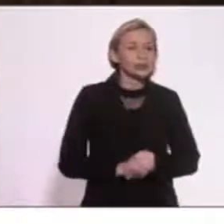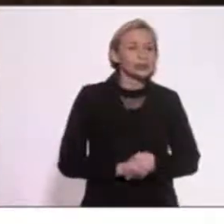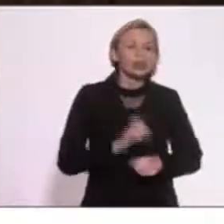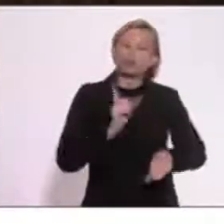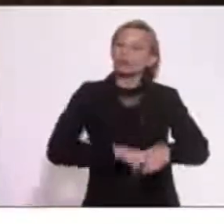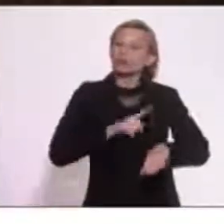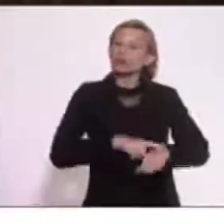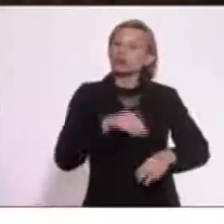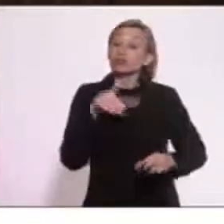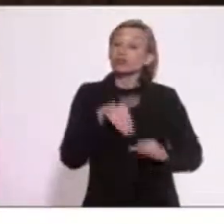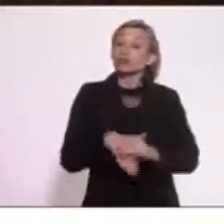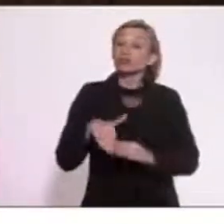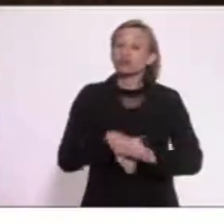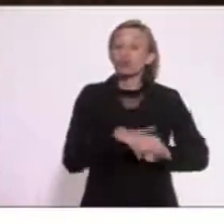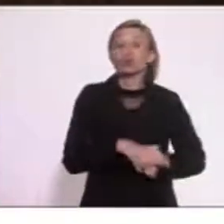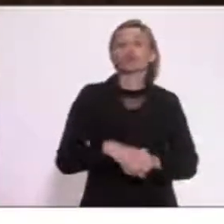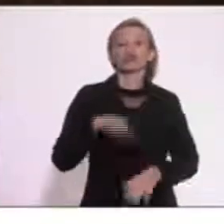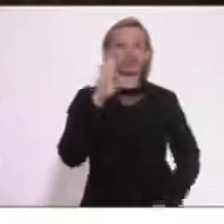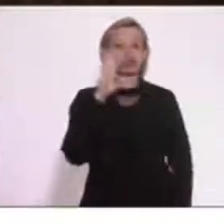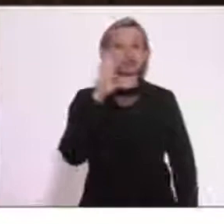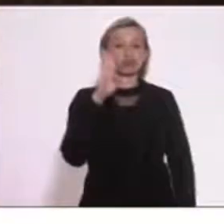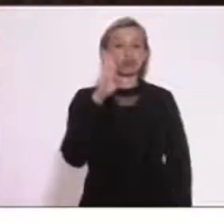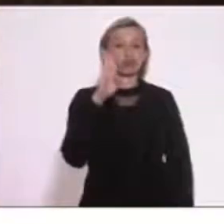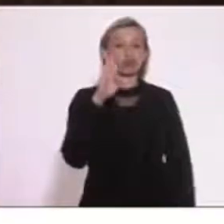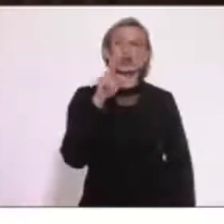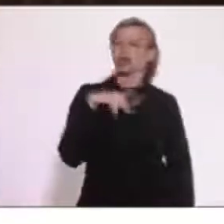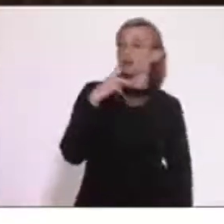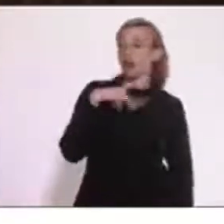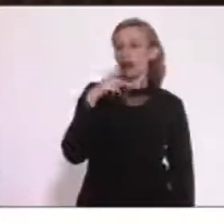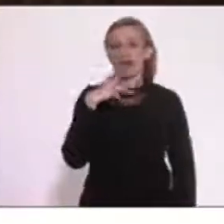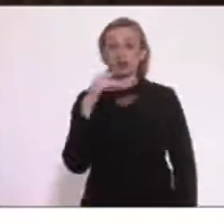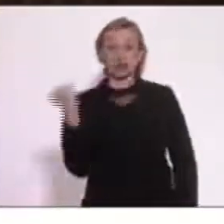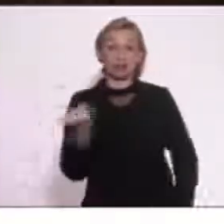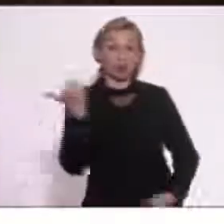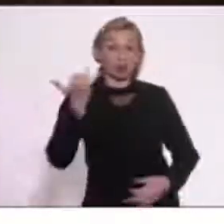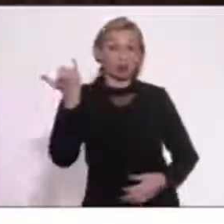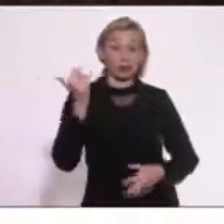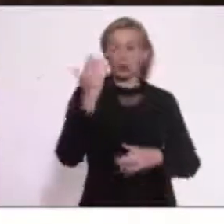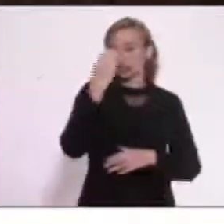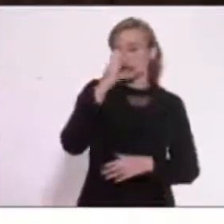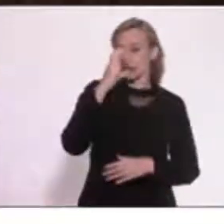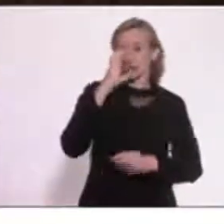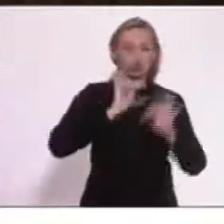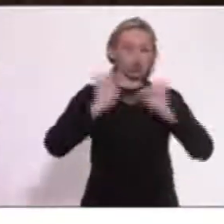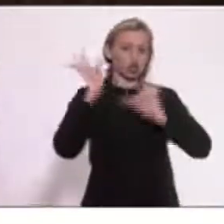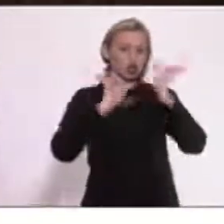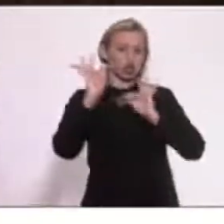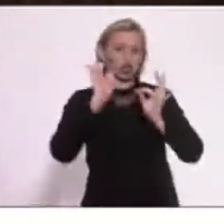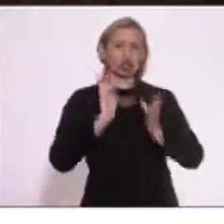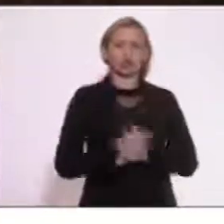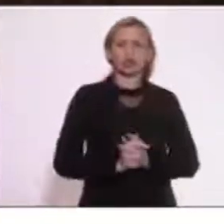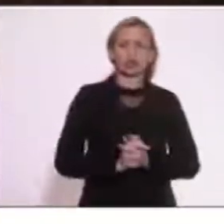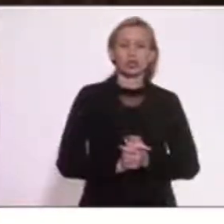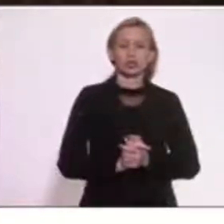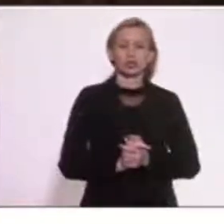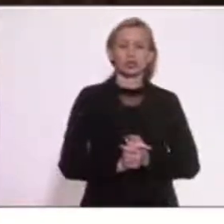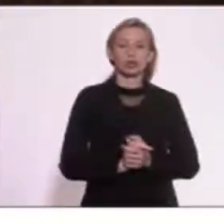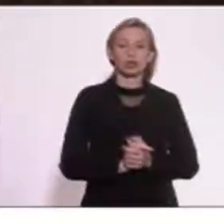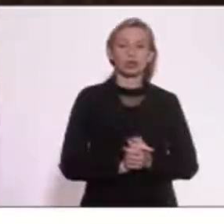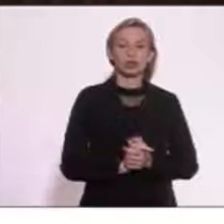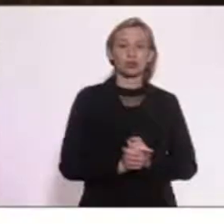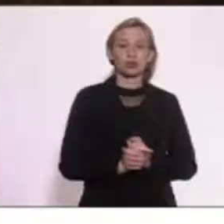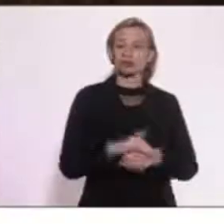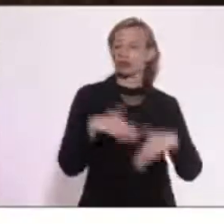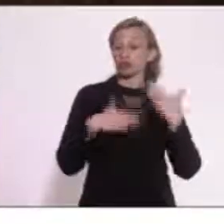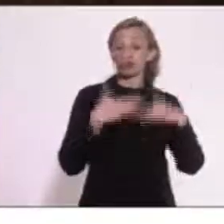período eleitoral, os candidatos, o que eles falam da importância da ciência e tecnologia para a alavancagem